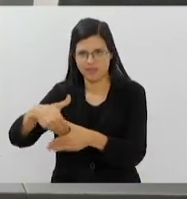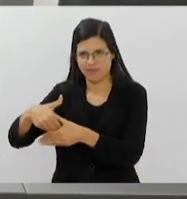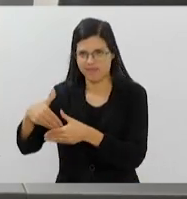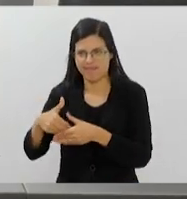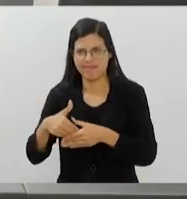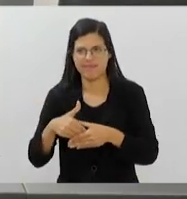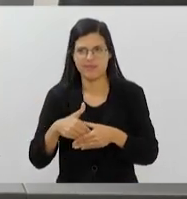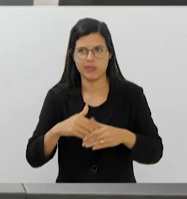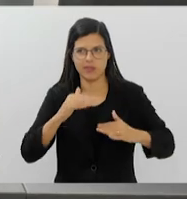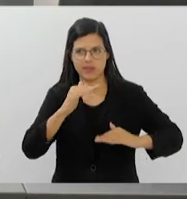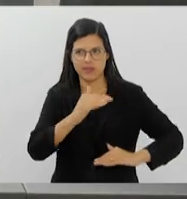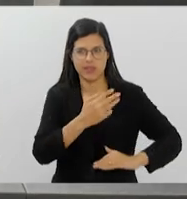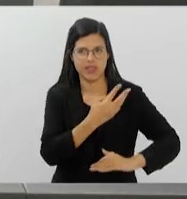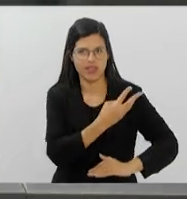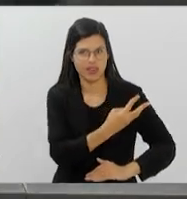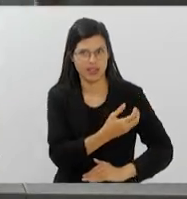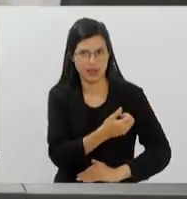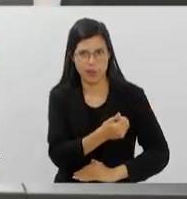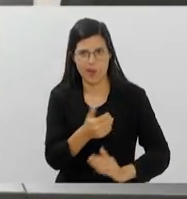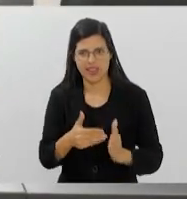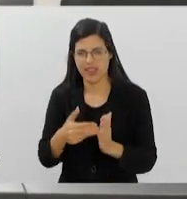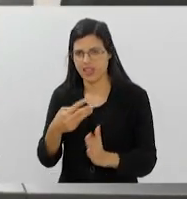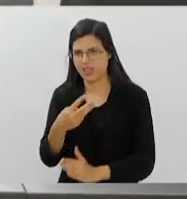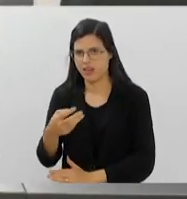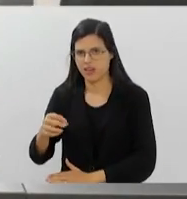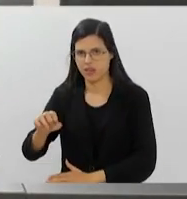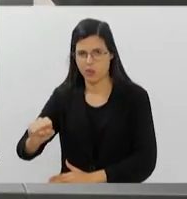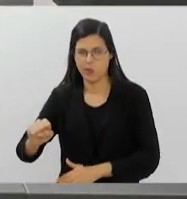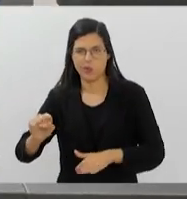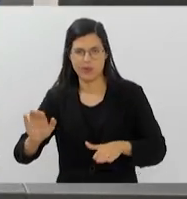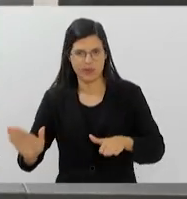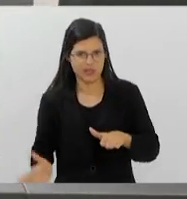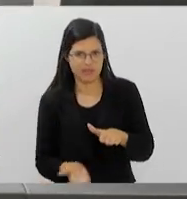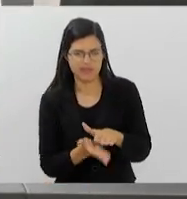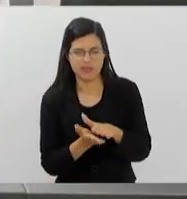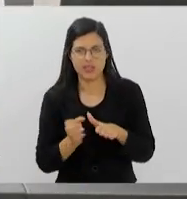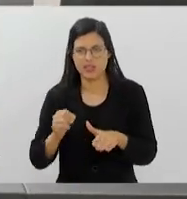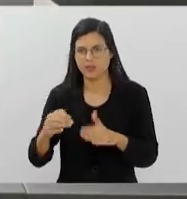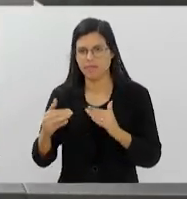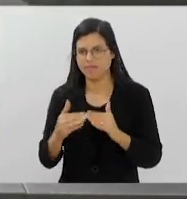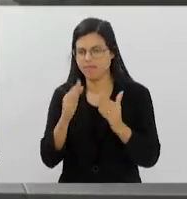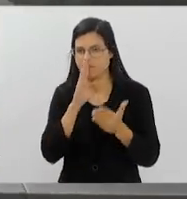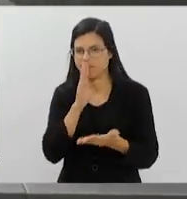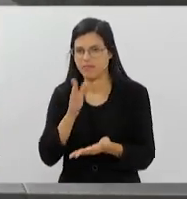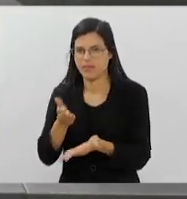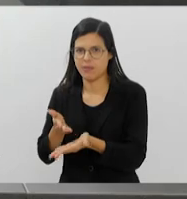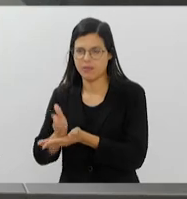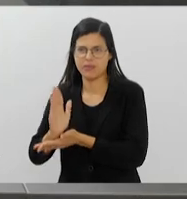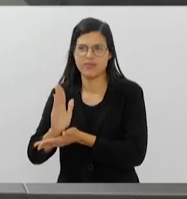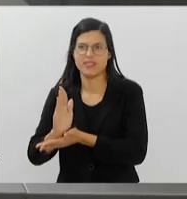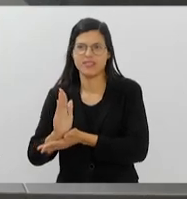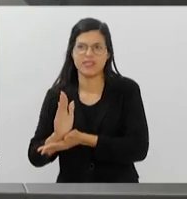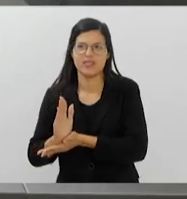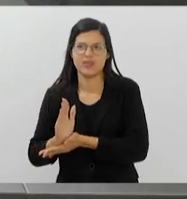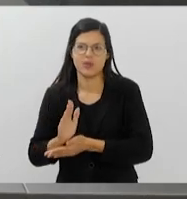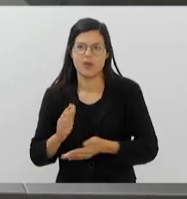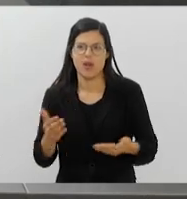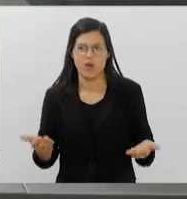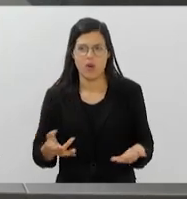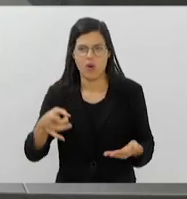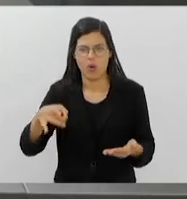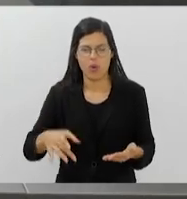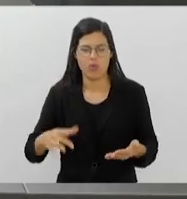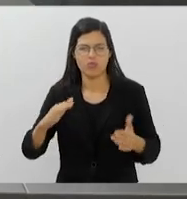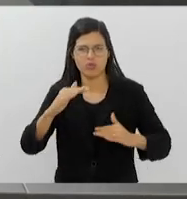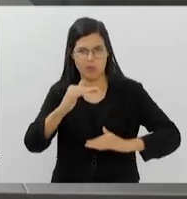em bloco, os itens 31 ou 38, as anexações. Senhores que aprovam, permaneçam como estão, aprovado. Passemos ao último